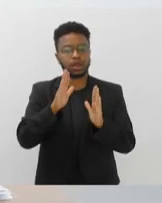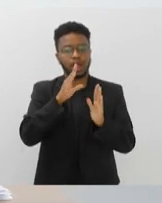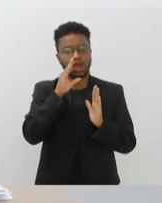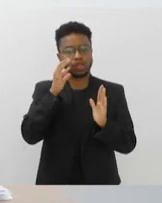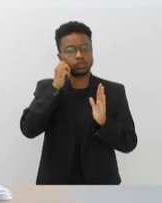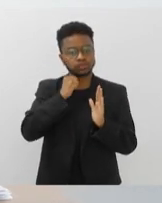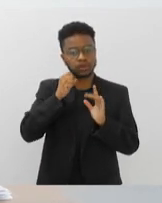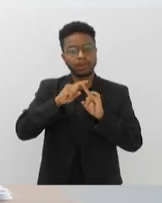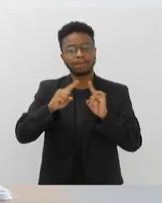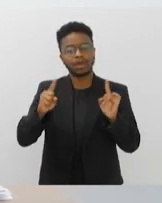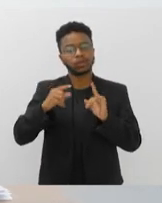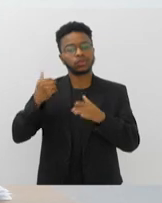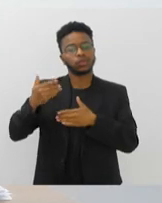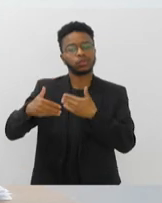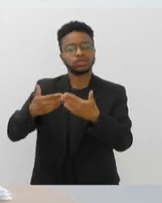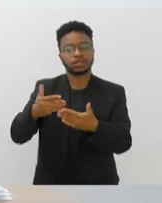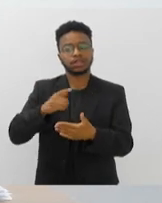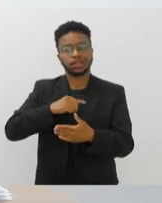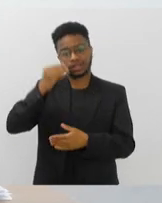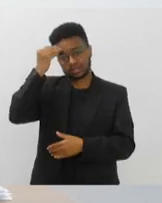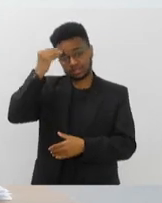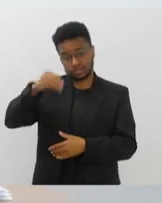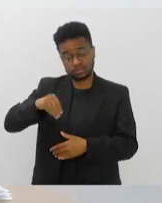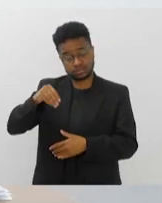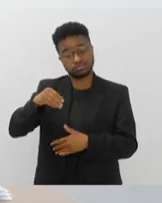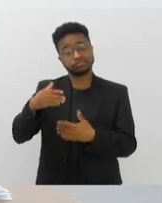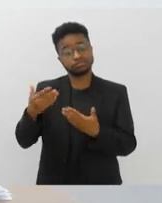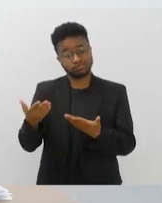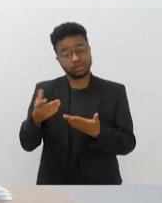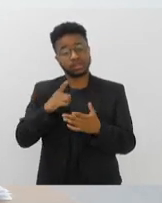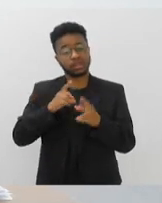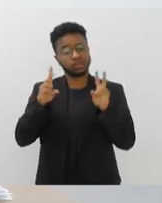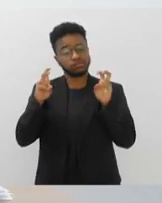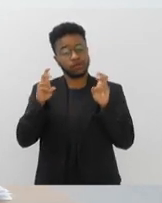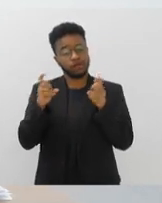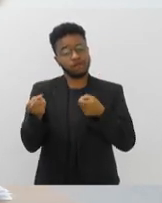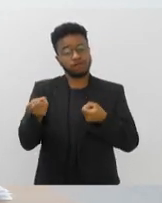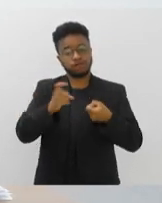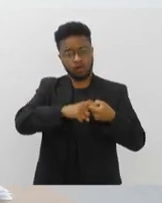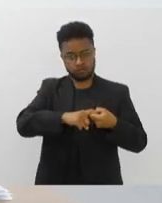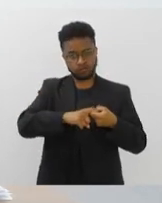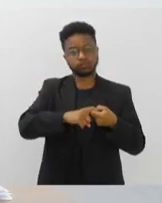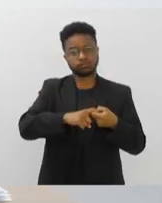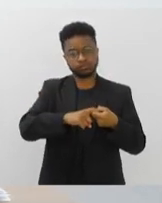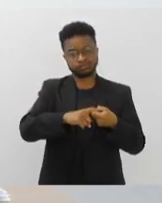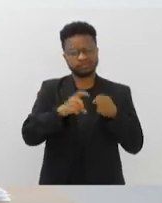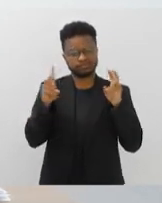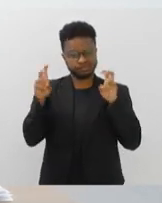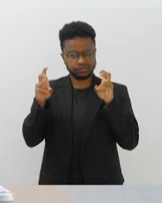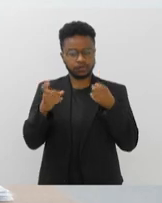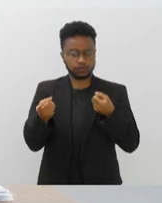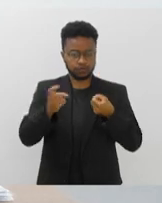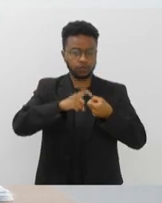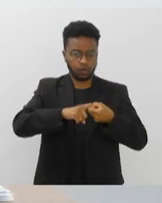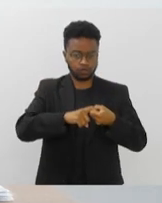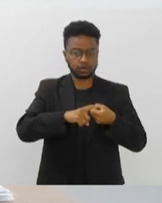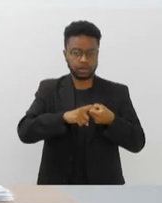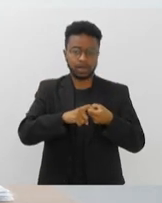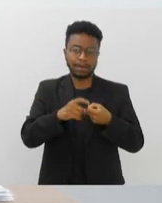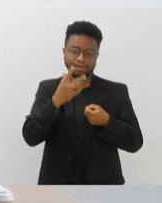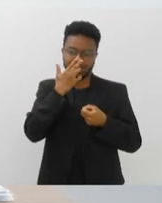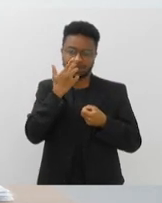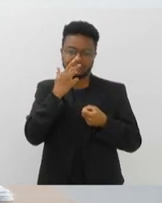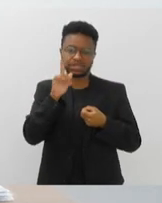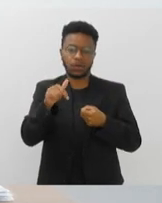uma desistência Vamos colocar entre parênteses uma devolução entre aspas muitas aspas né uma devolução como se fosse um